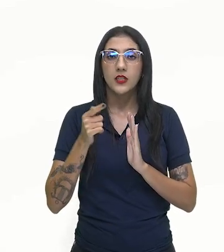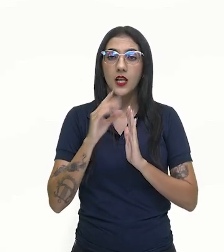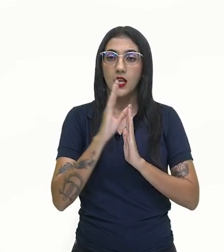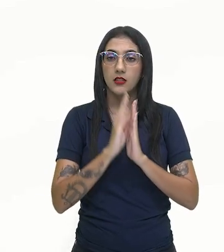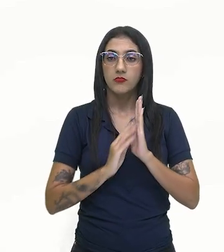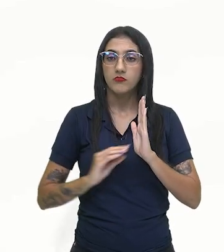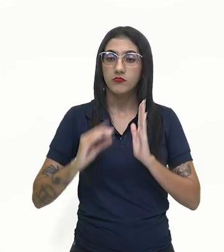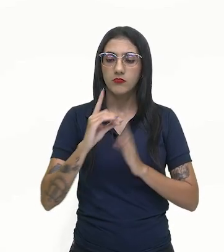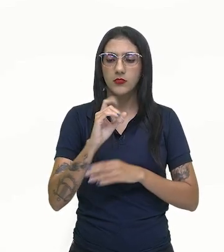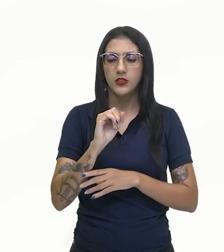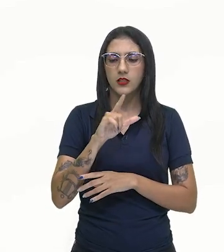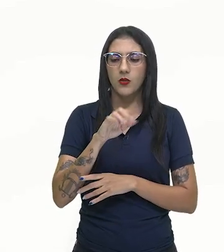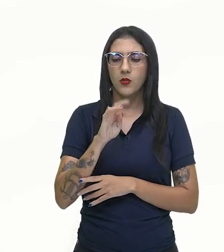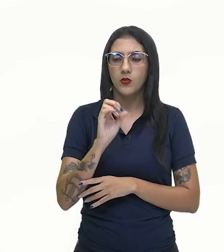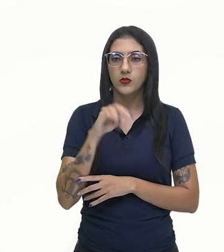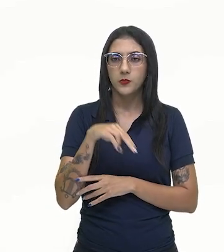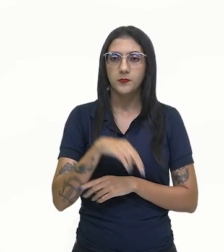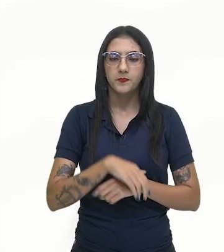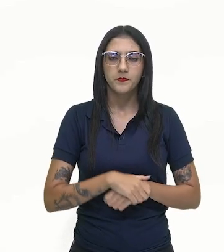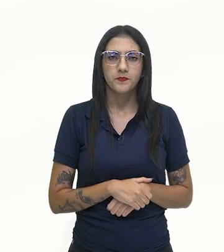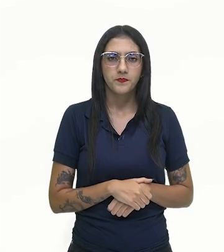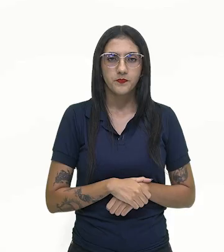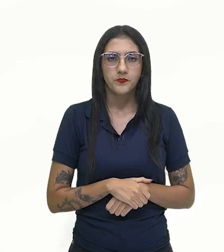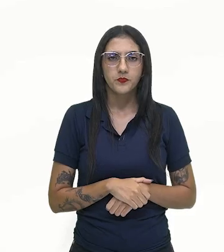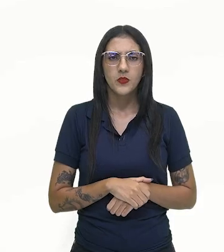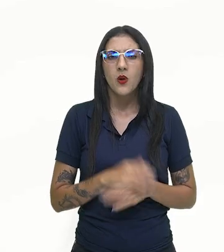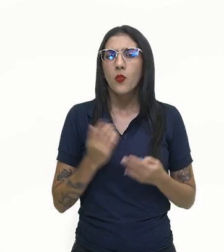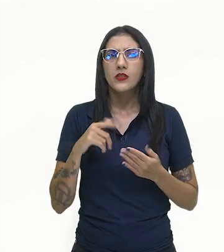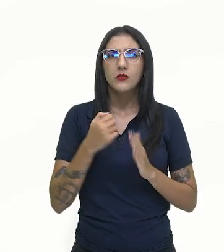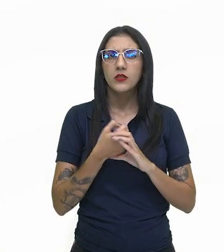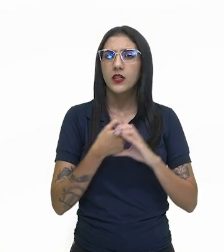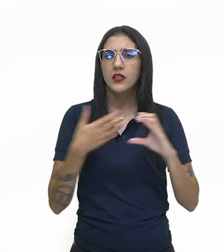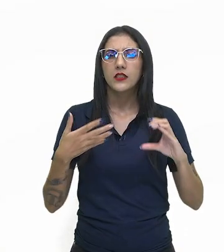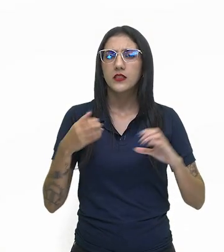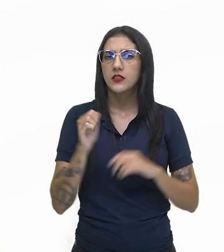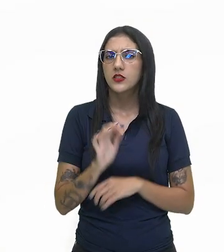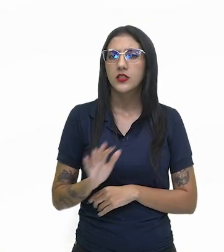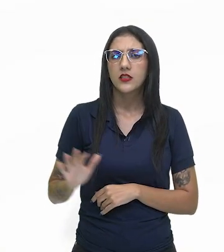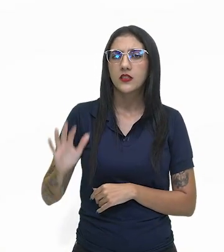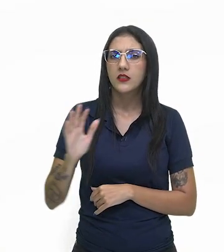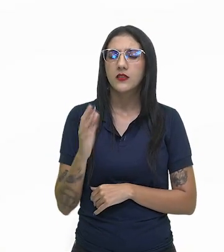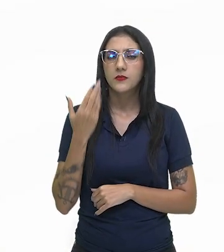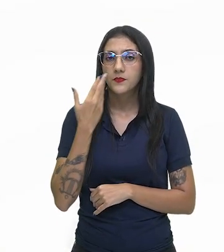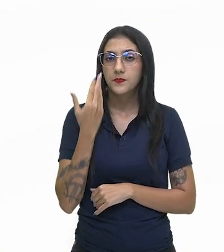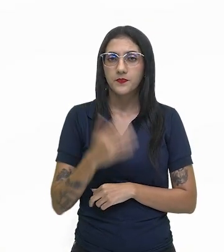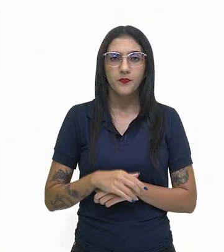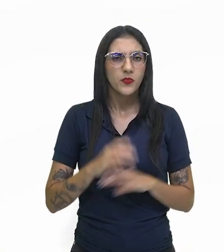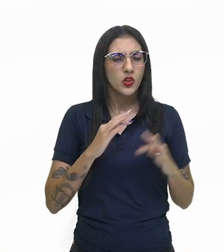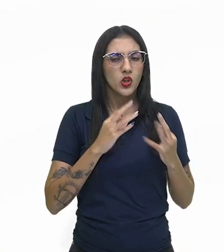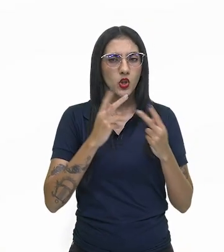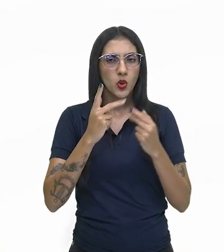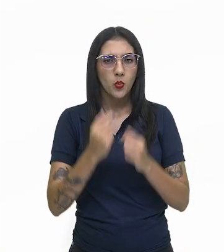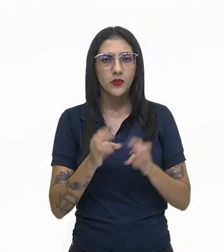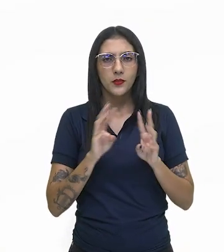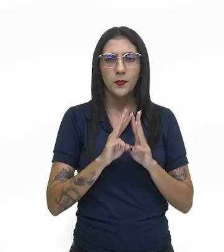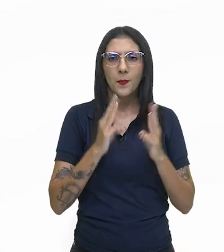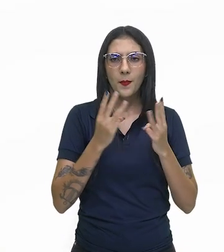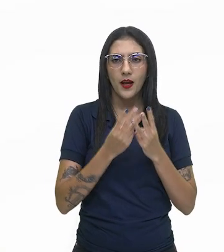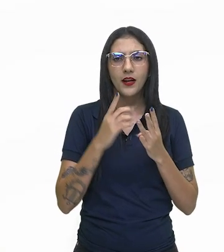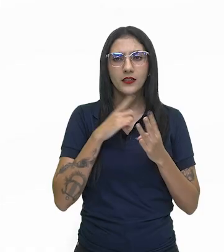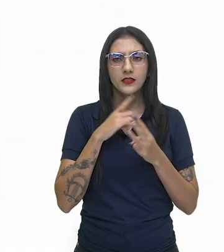Dalton. Quais são os princípios gerais dessa teoria? Toda matéria é composta